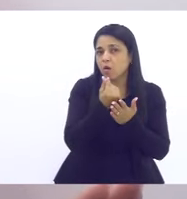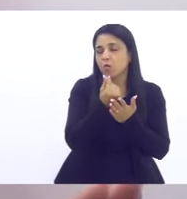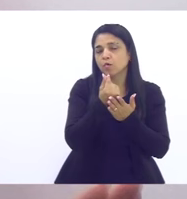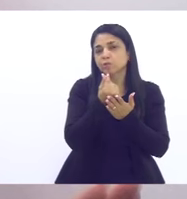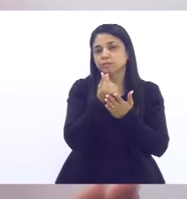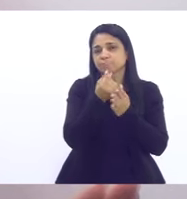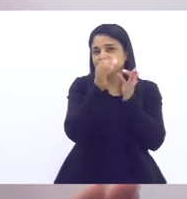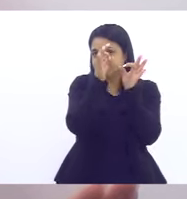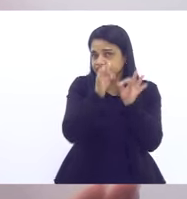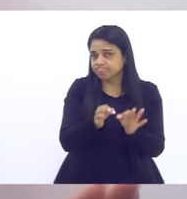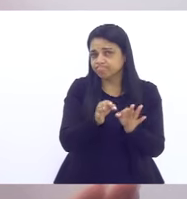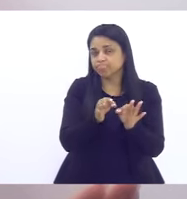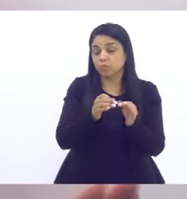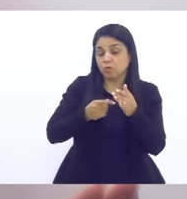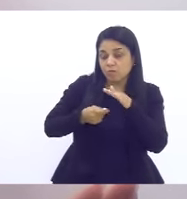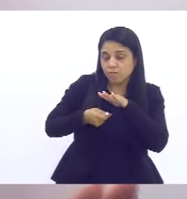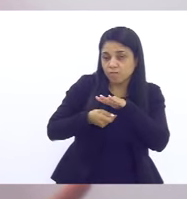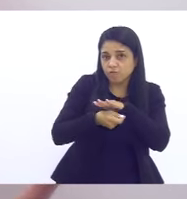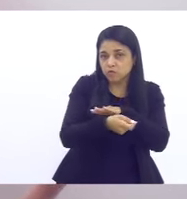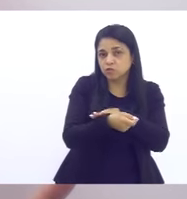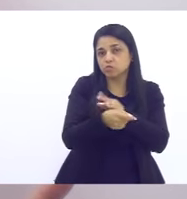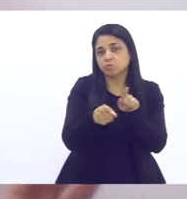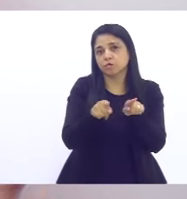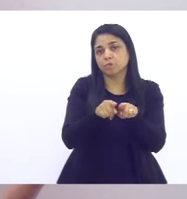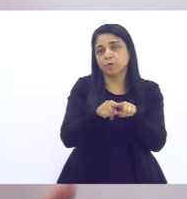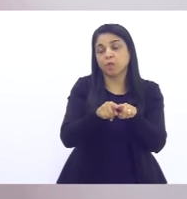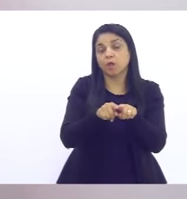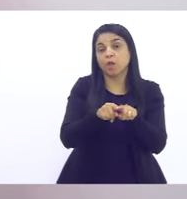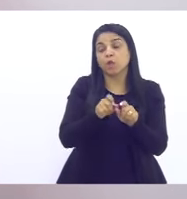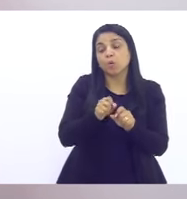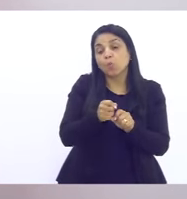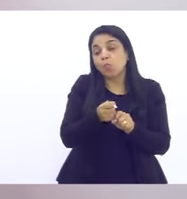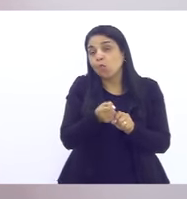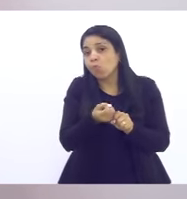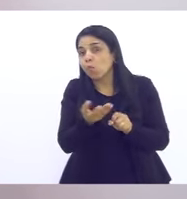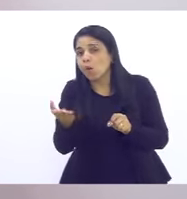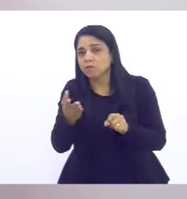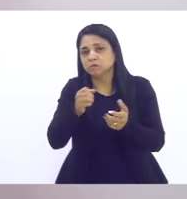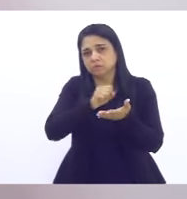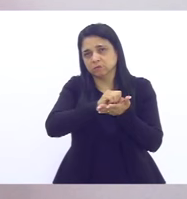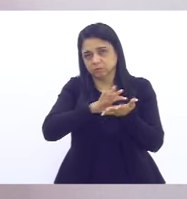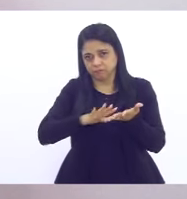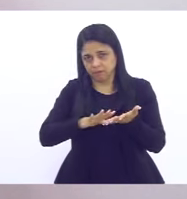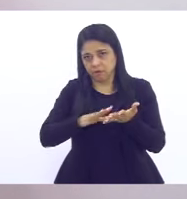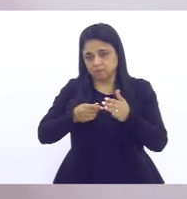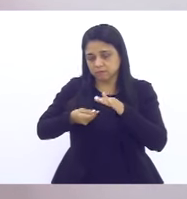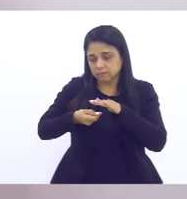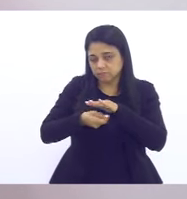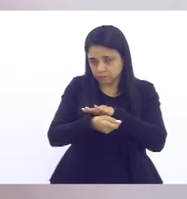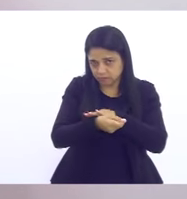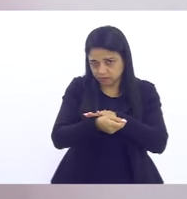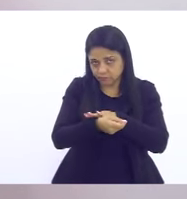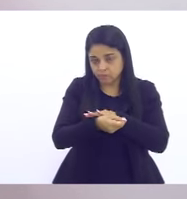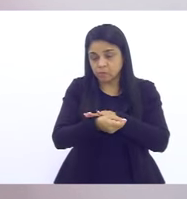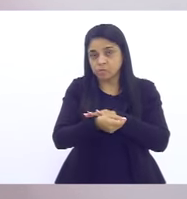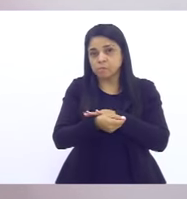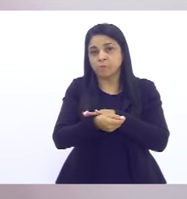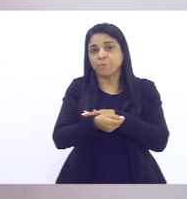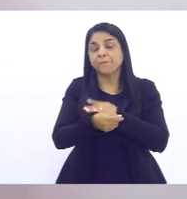foram investidos e em quais atividades eles foram investidos.